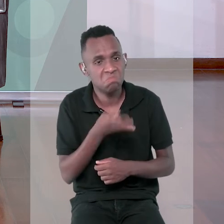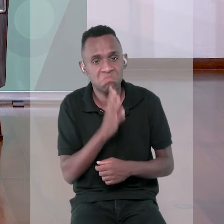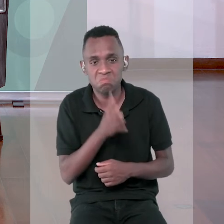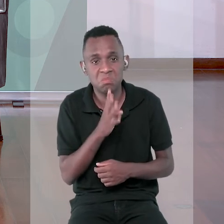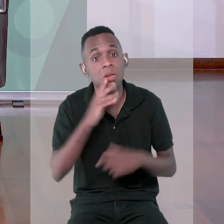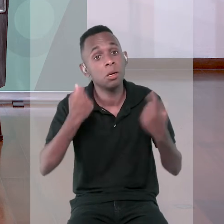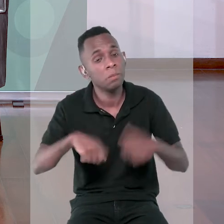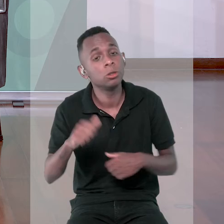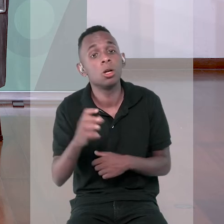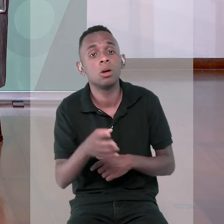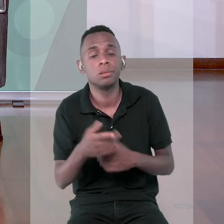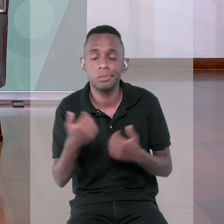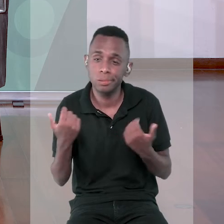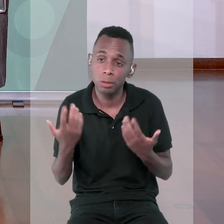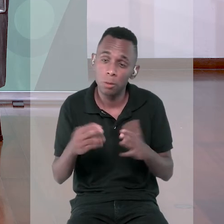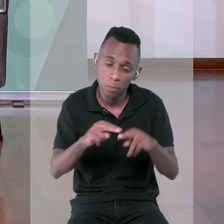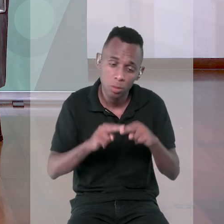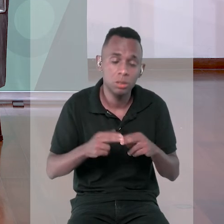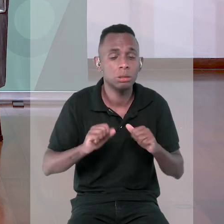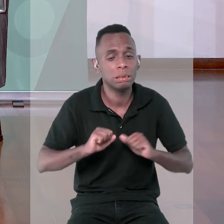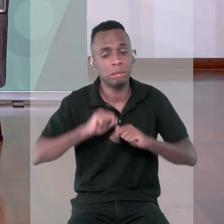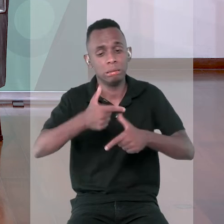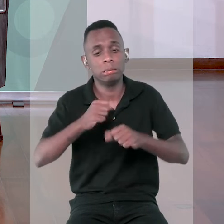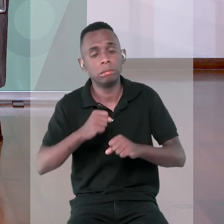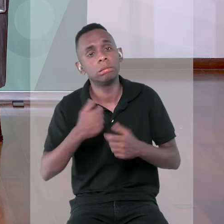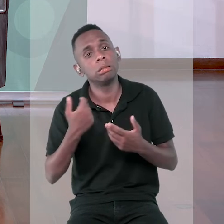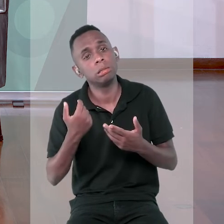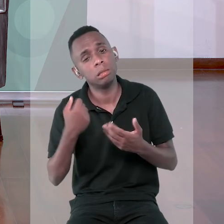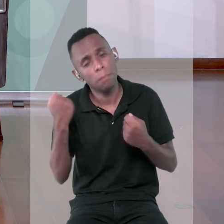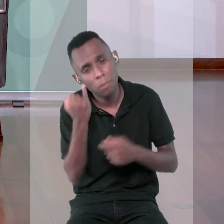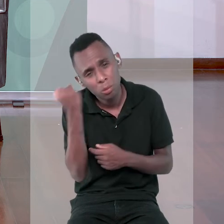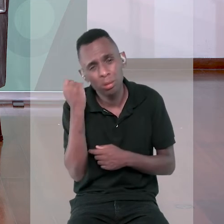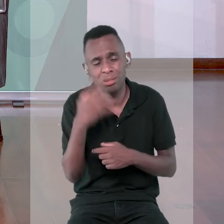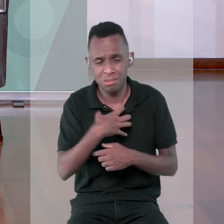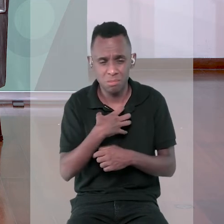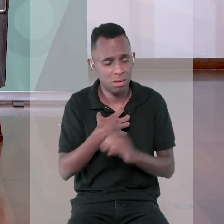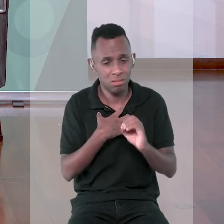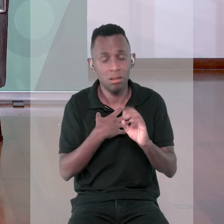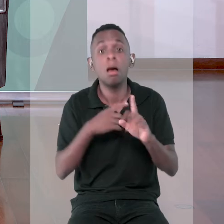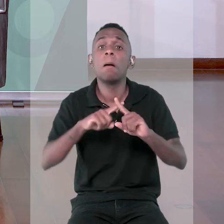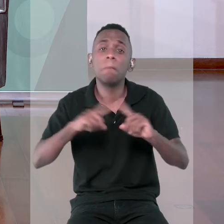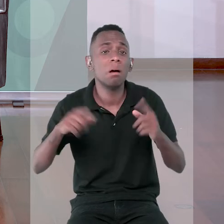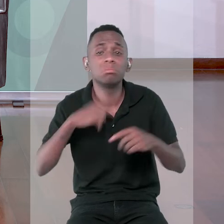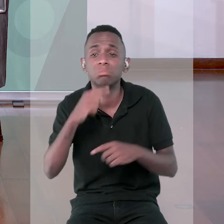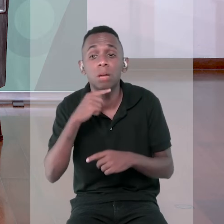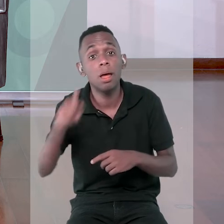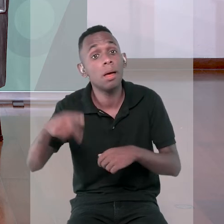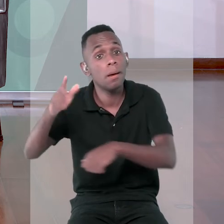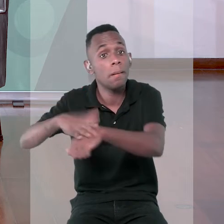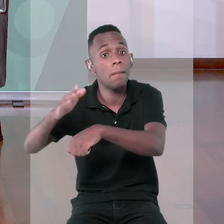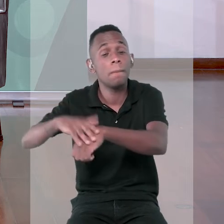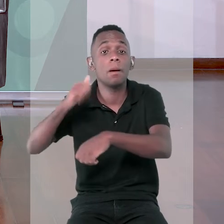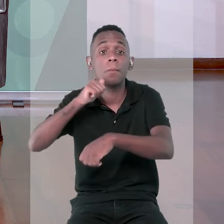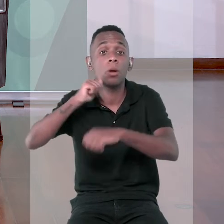deve conhecê-la. Por isso, eu fiz esse esforço também, que eu achei muito necessário. Então, falando, você não é baiana? Eu falei, não interessa. Ela é uma brasileira, ela lutou